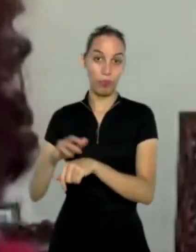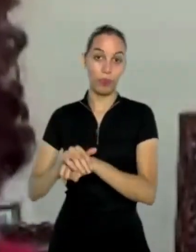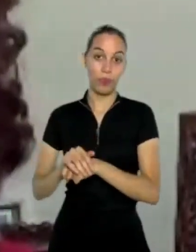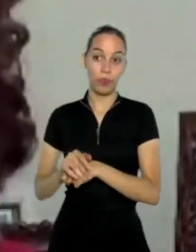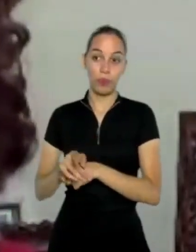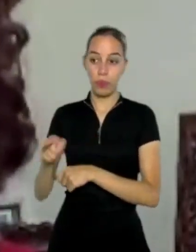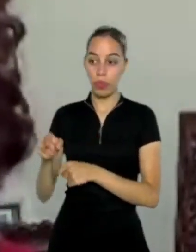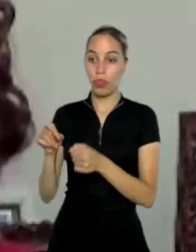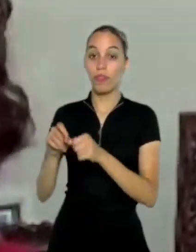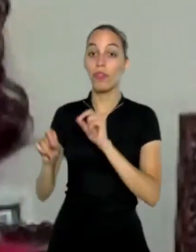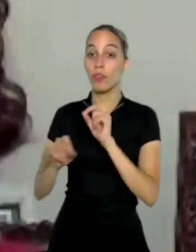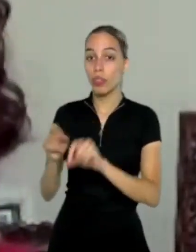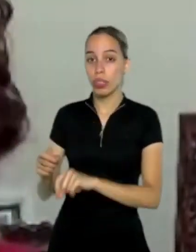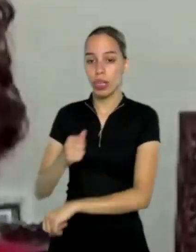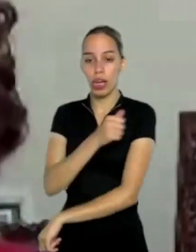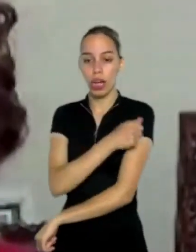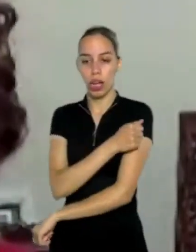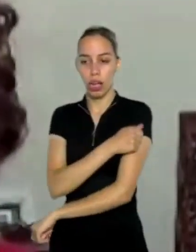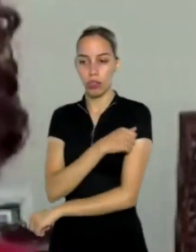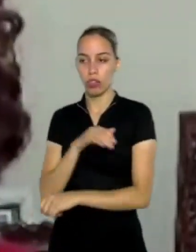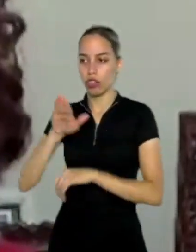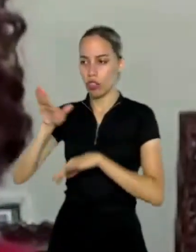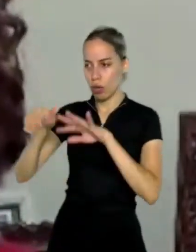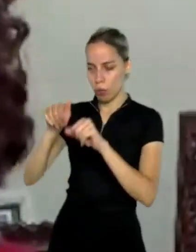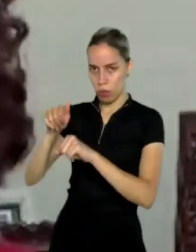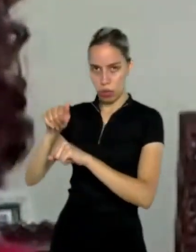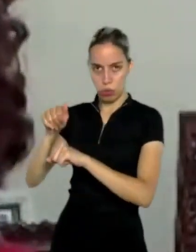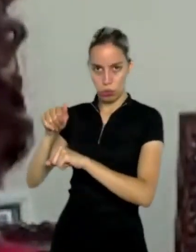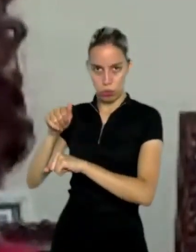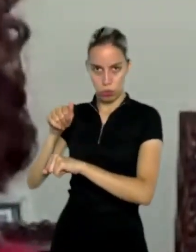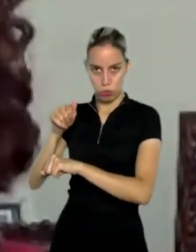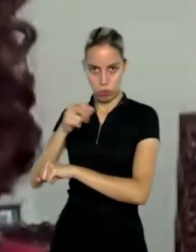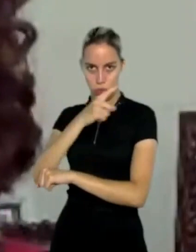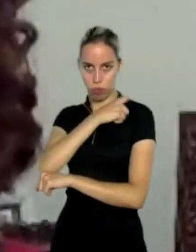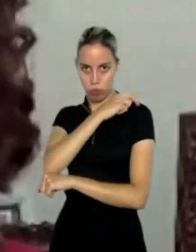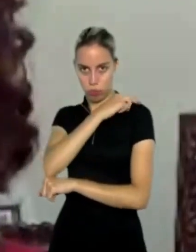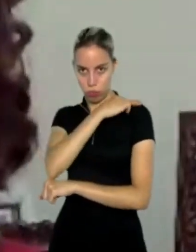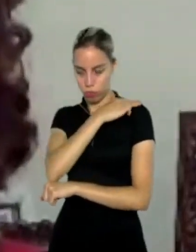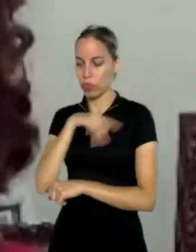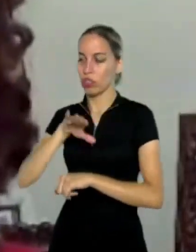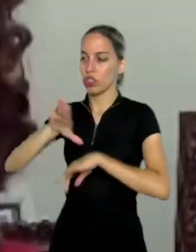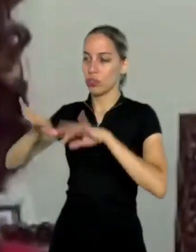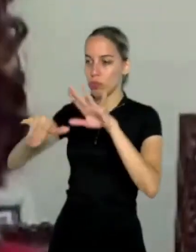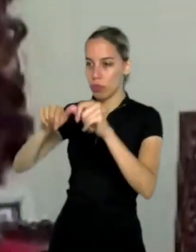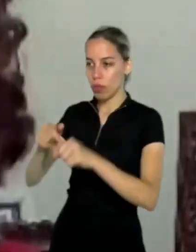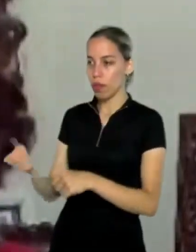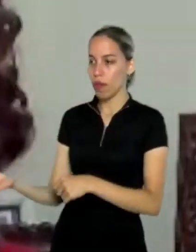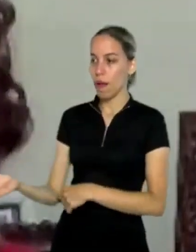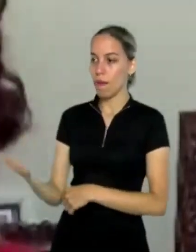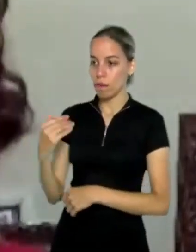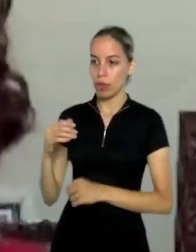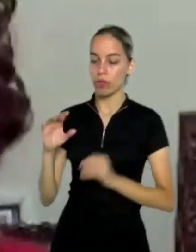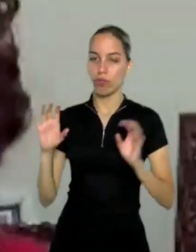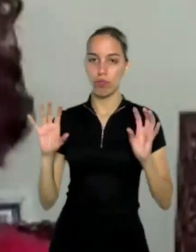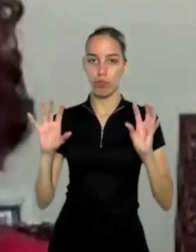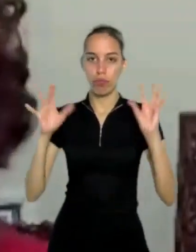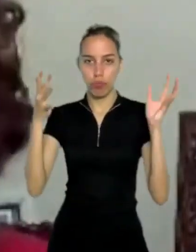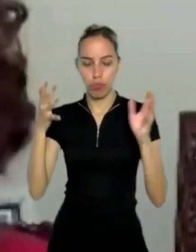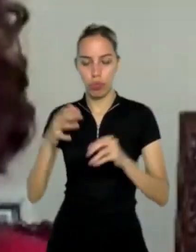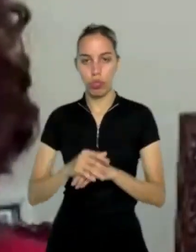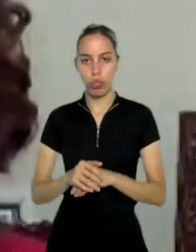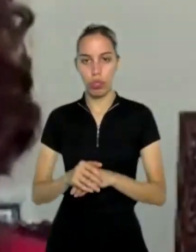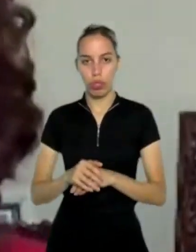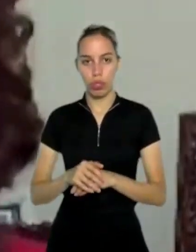uma turma de alunos do ensino médio e resolveram fazer um sarau nesse evento de lançamento. E os